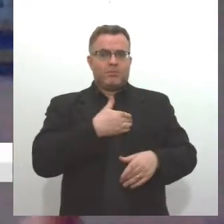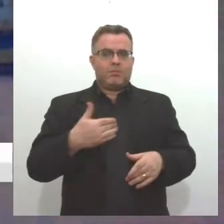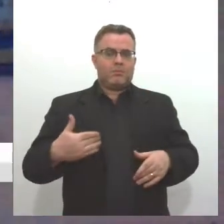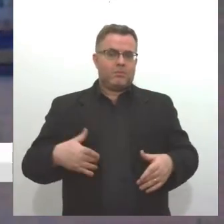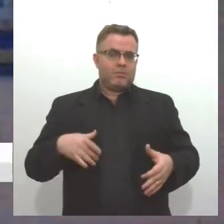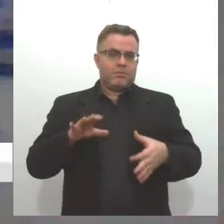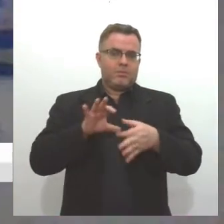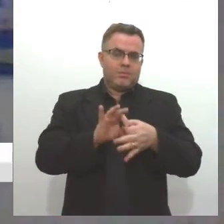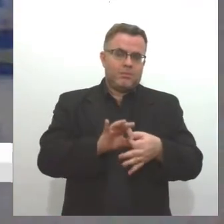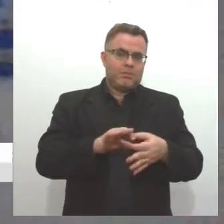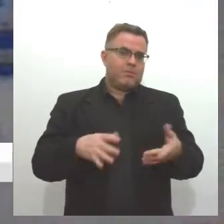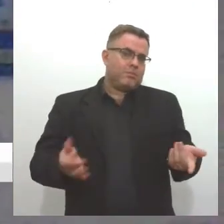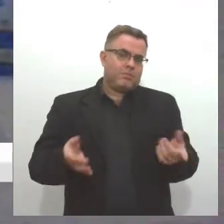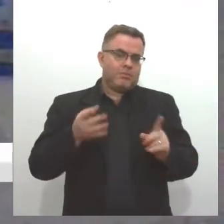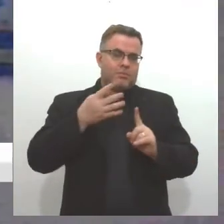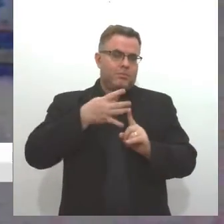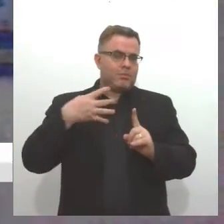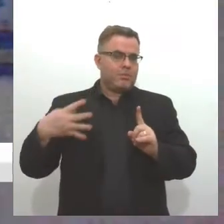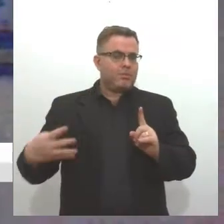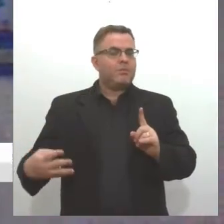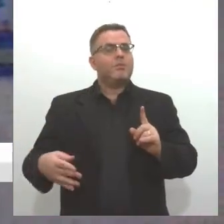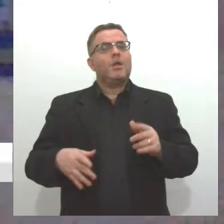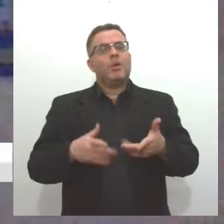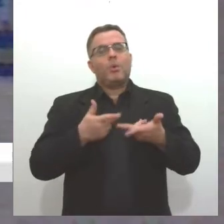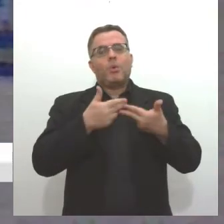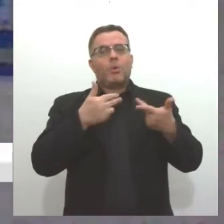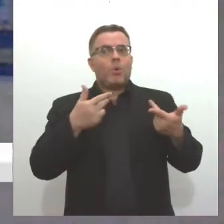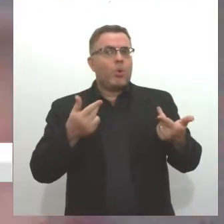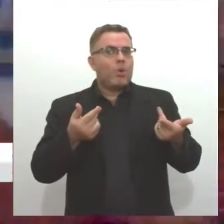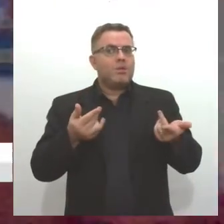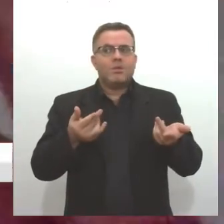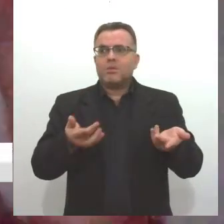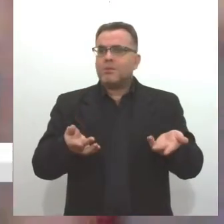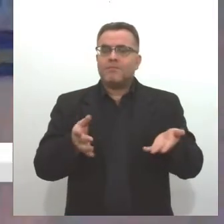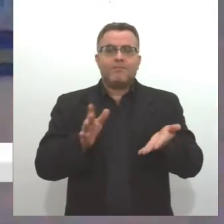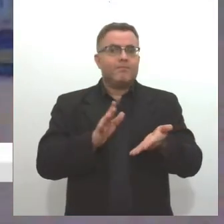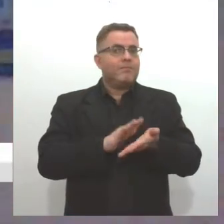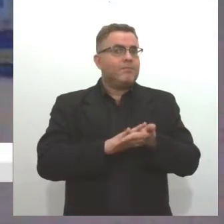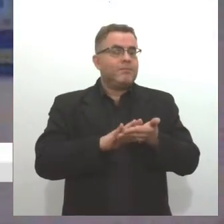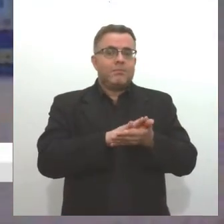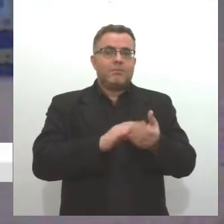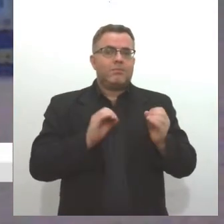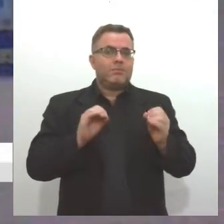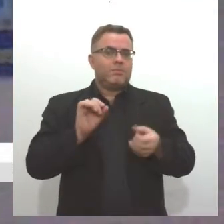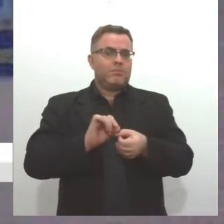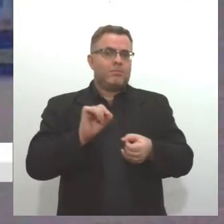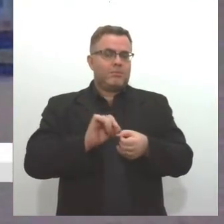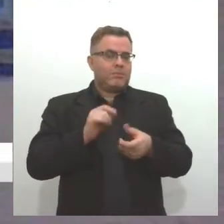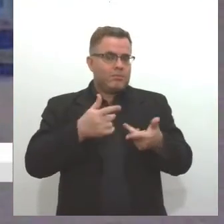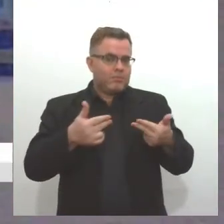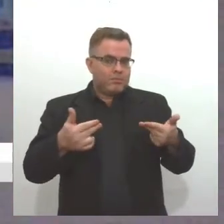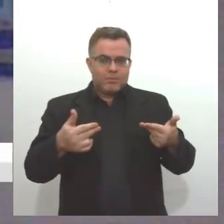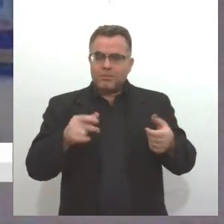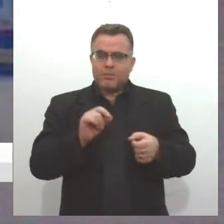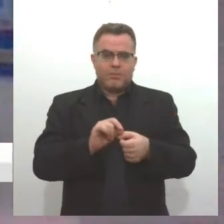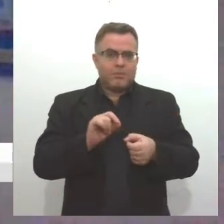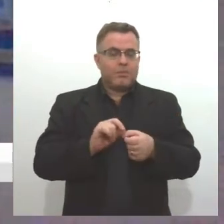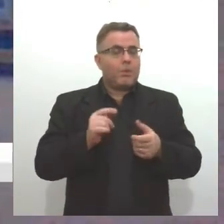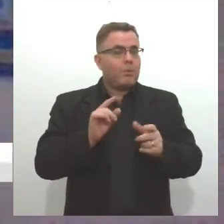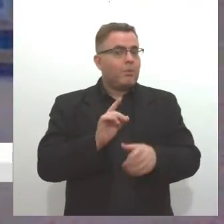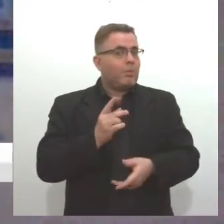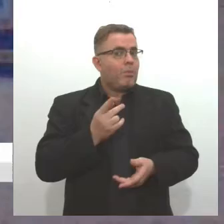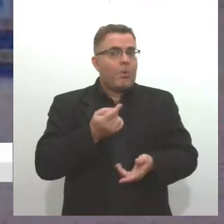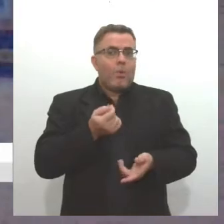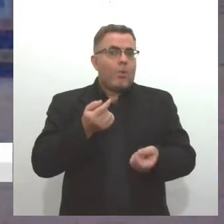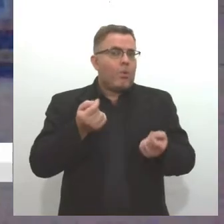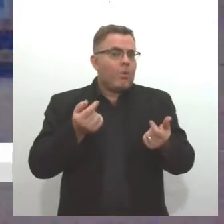Sim. Muito pouco foi feito nesse Estado. Ele passa vergonha com capitais aqui do lado em políticas públicas, tanto da administração municipal